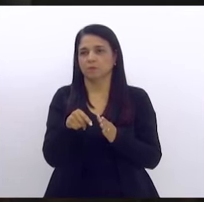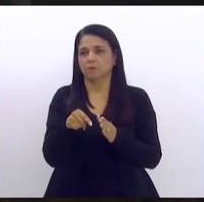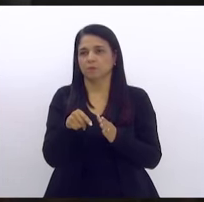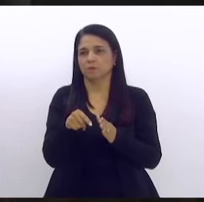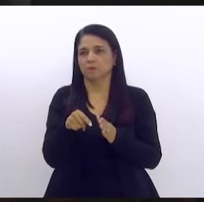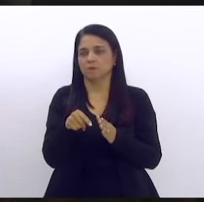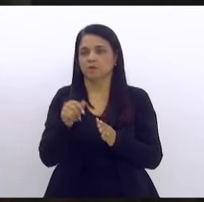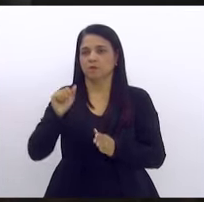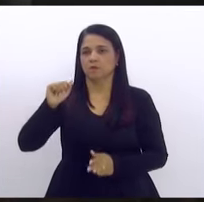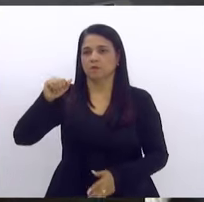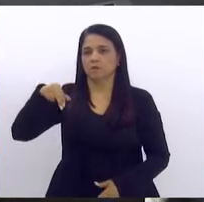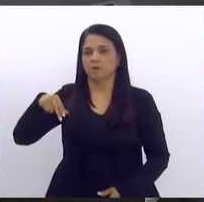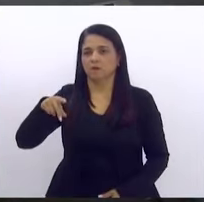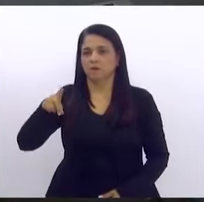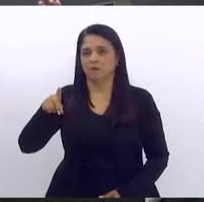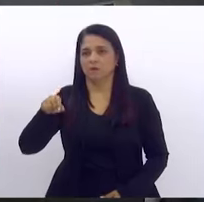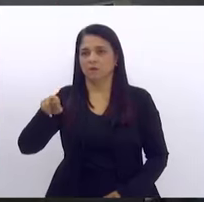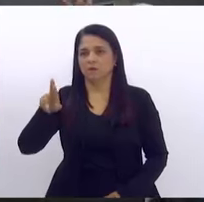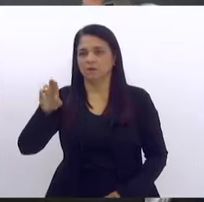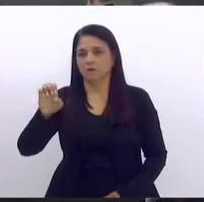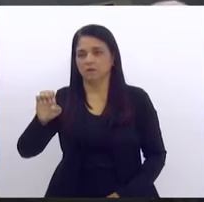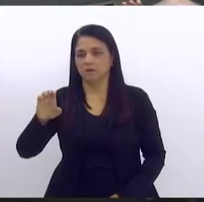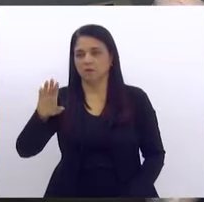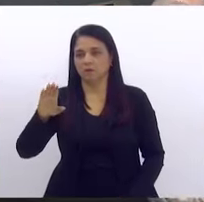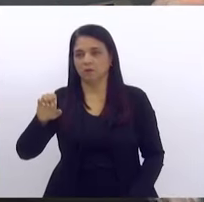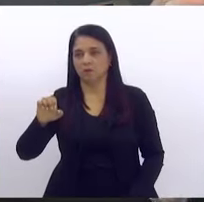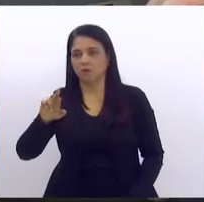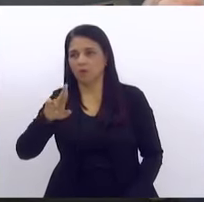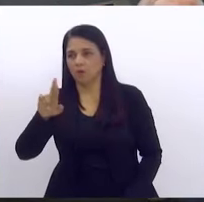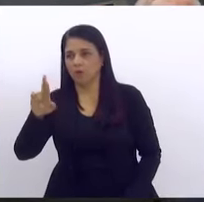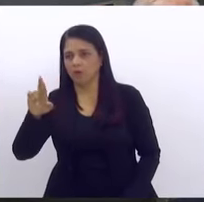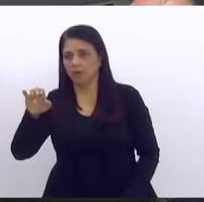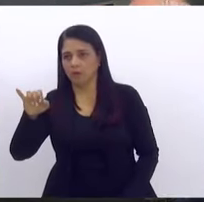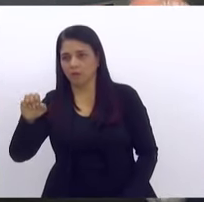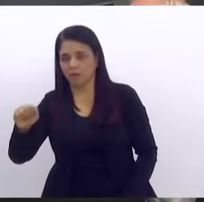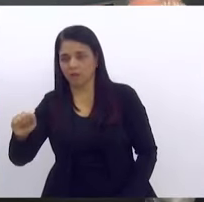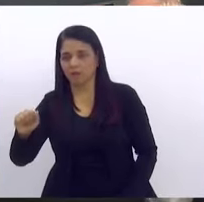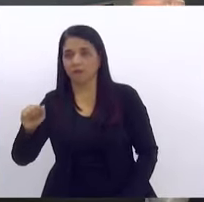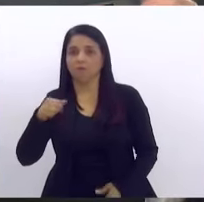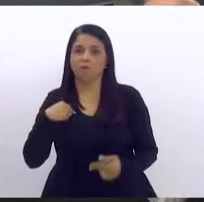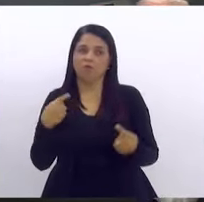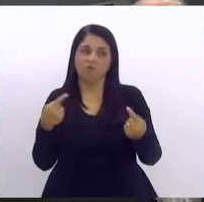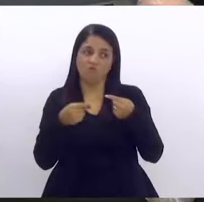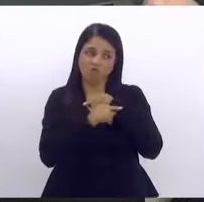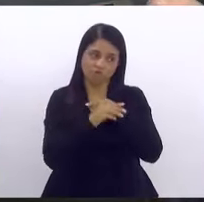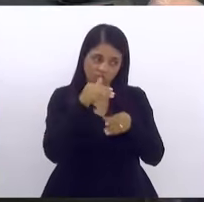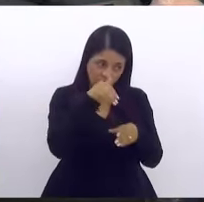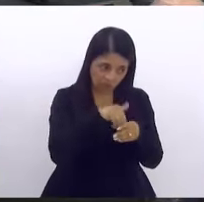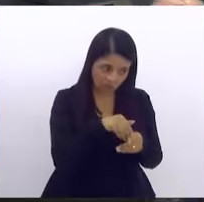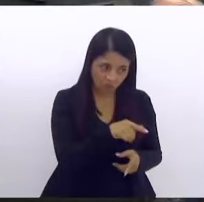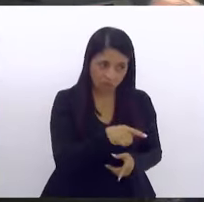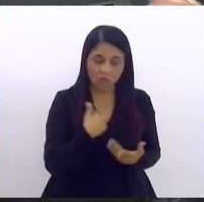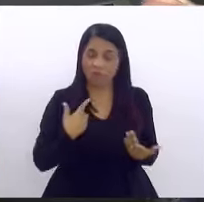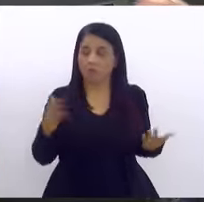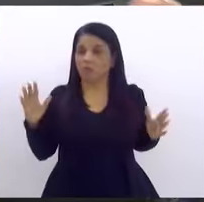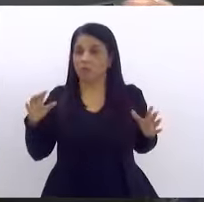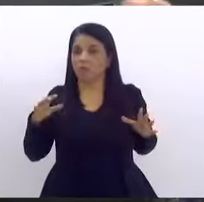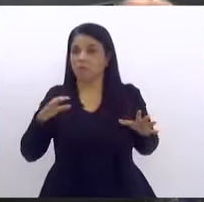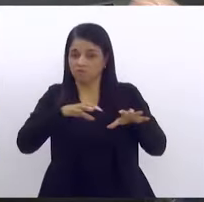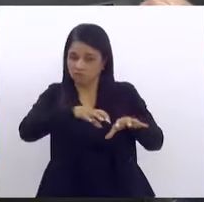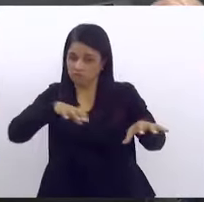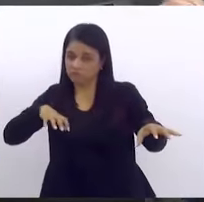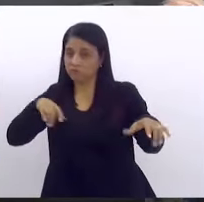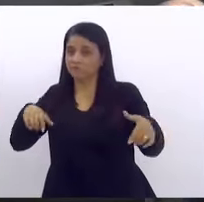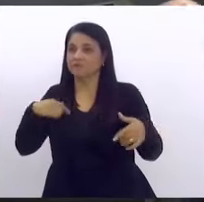André Correia. Fala, presidente. Já estou pronto para divergir. Ele vai votar contrário, eu vou divergir dele. Rapaz, dá vontade de